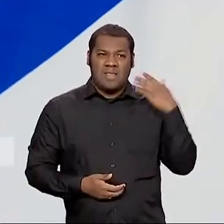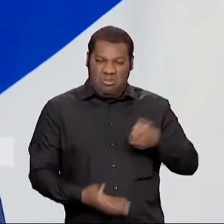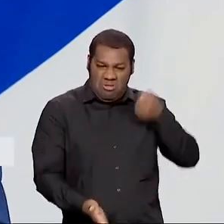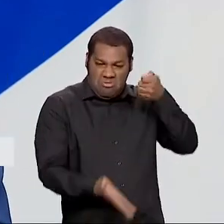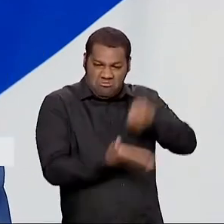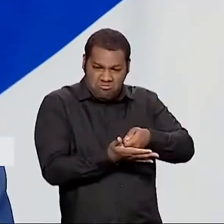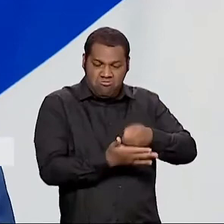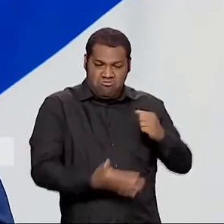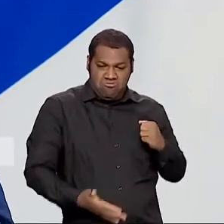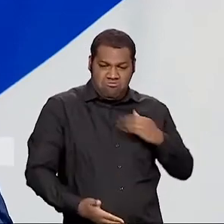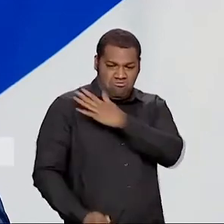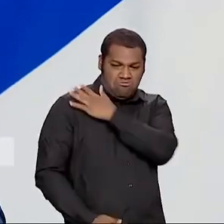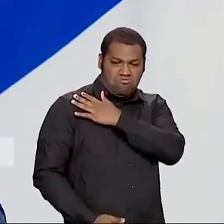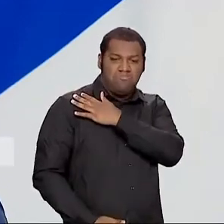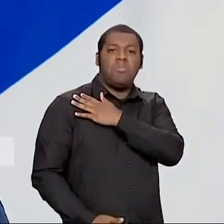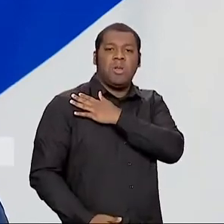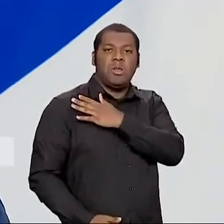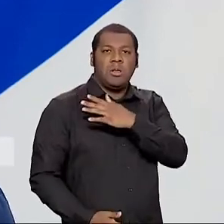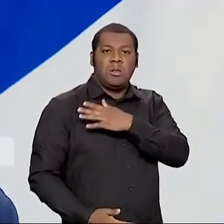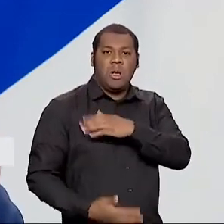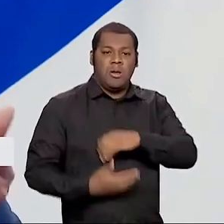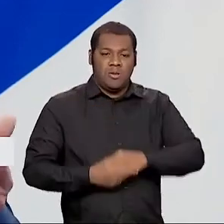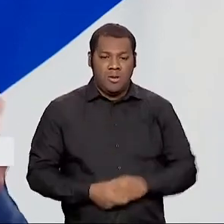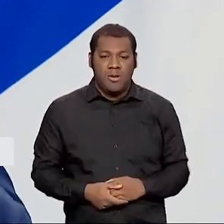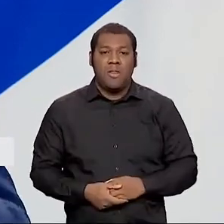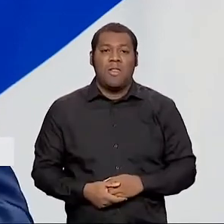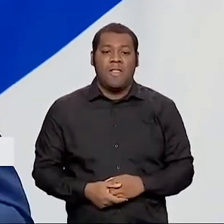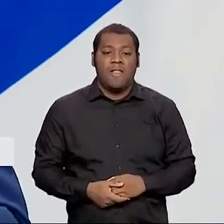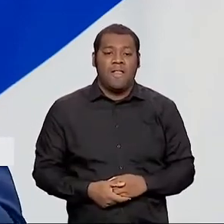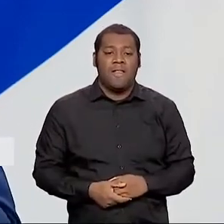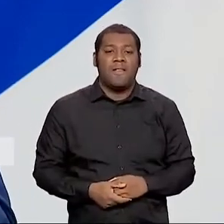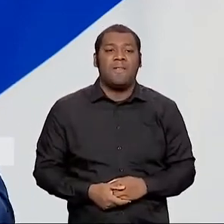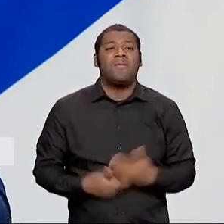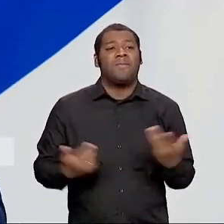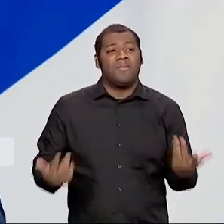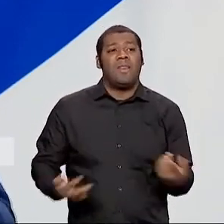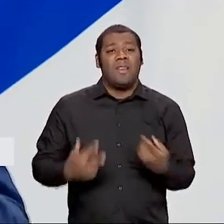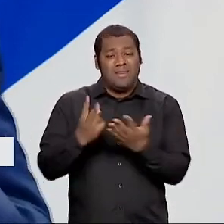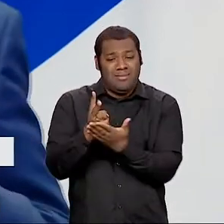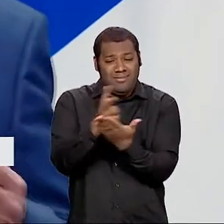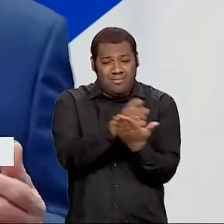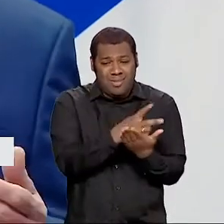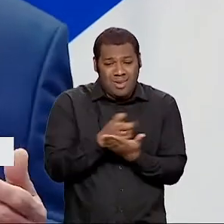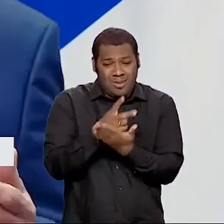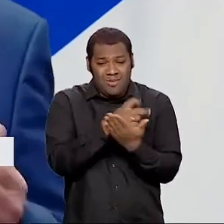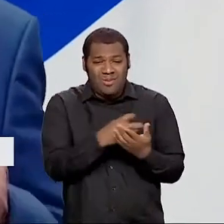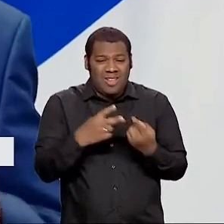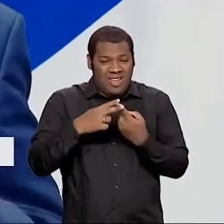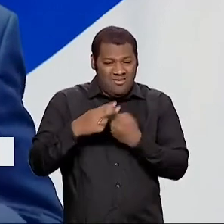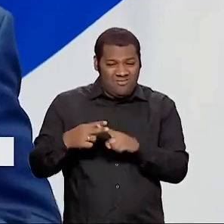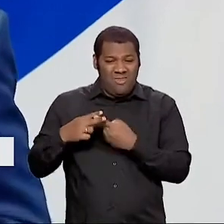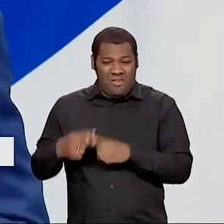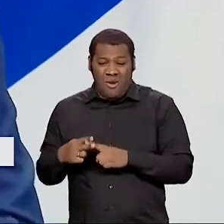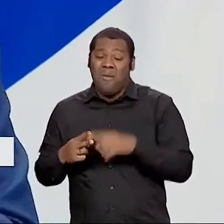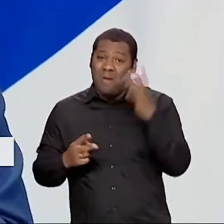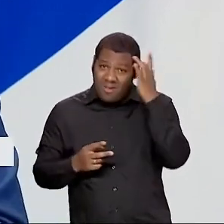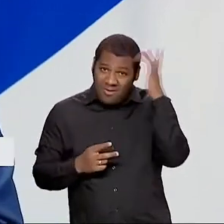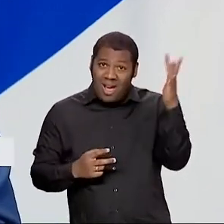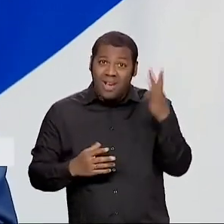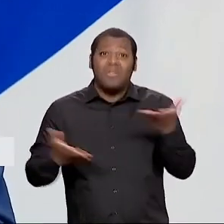país. Então, fazer reforma agrária, fazer reforma tributária com golpe é muito fácil. Agora, fazer